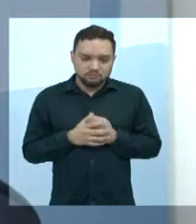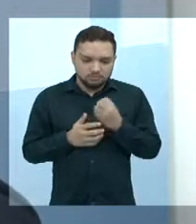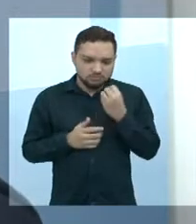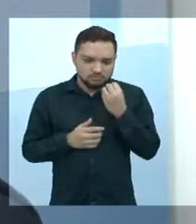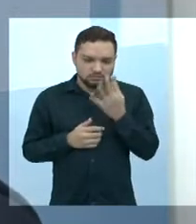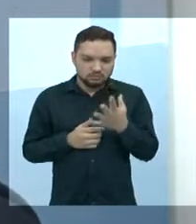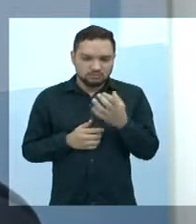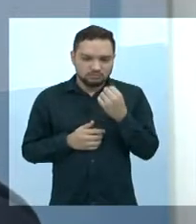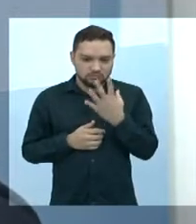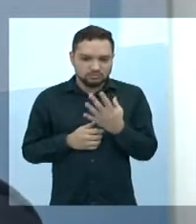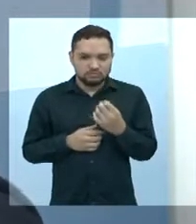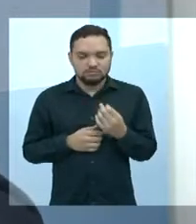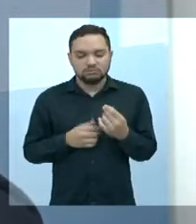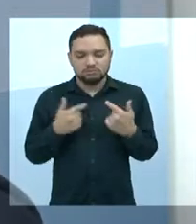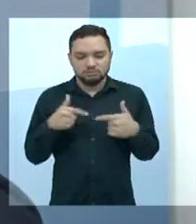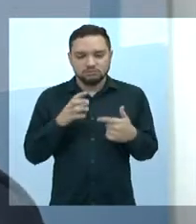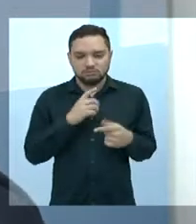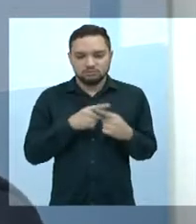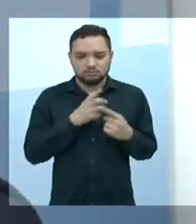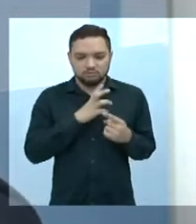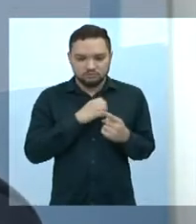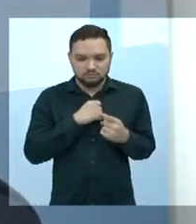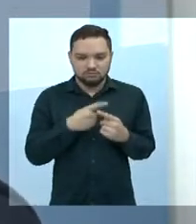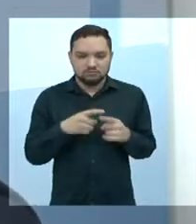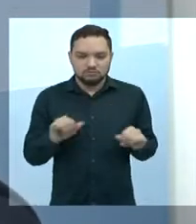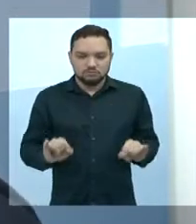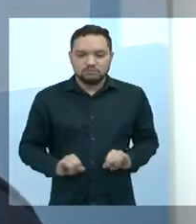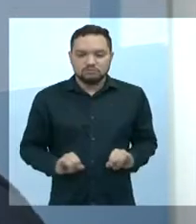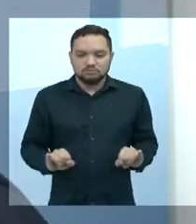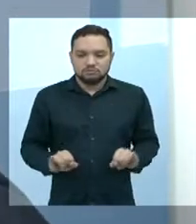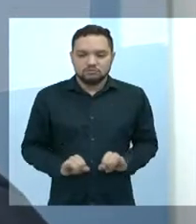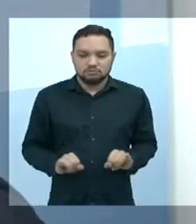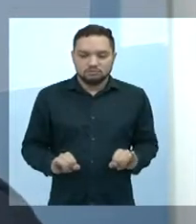você faz a coisa quando você gosta, mesmo sofrendo,